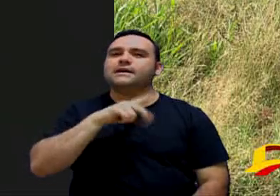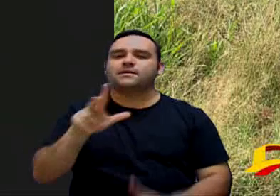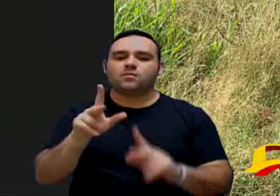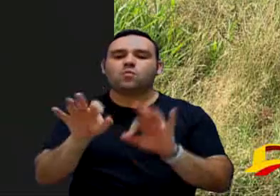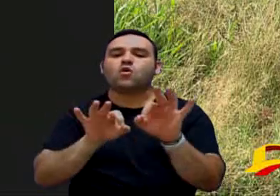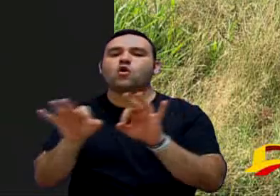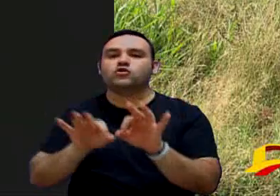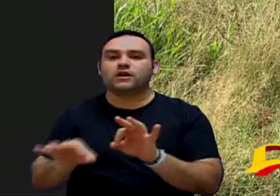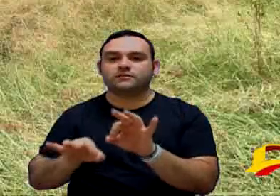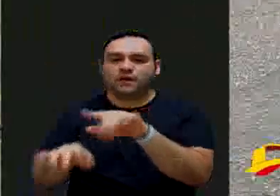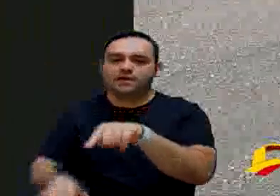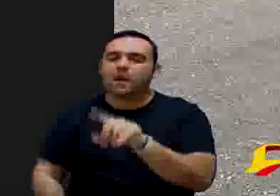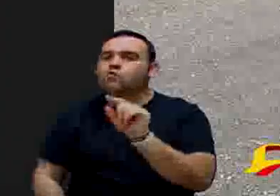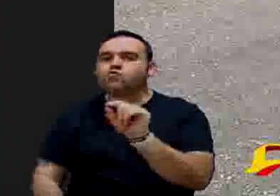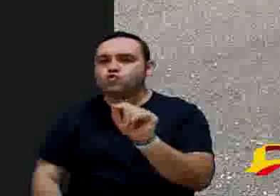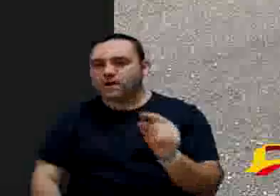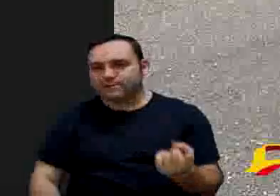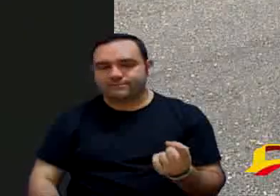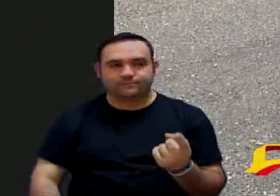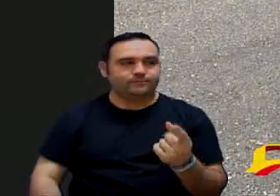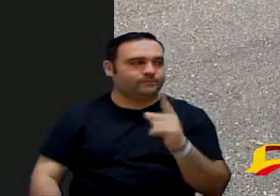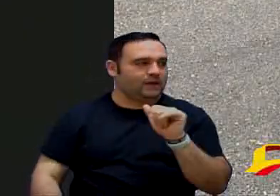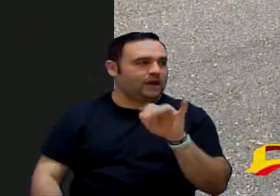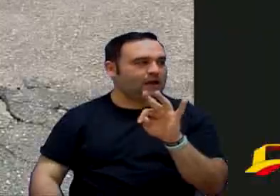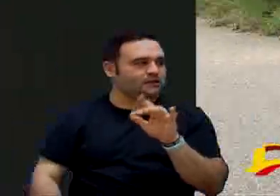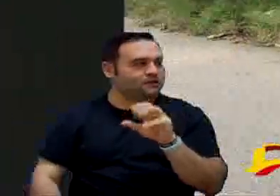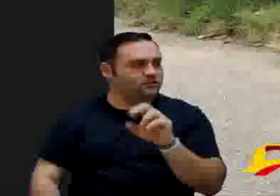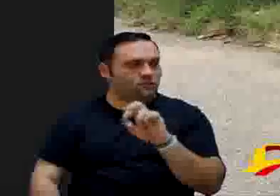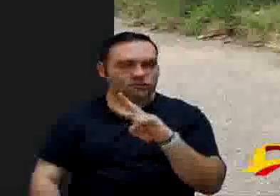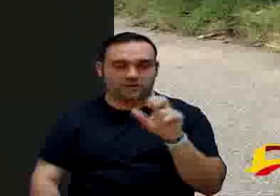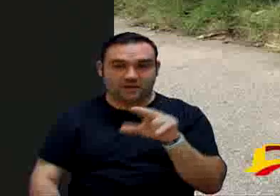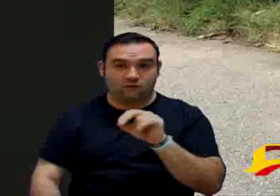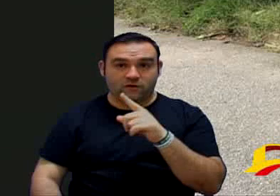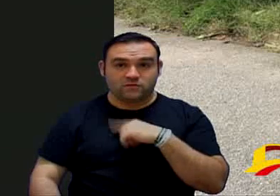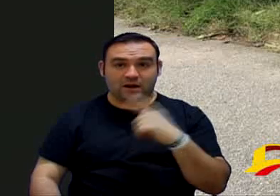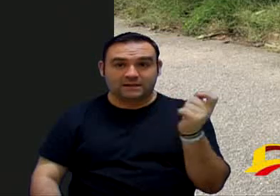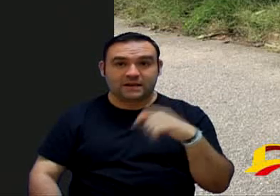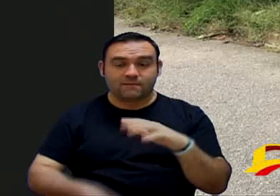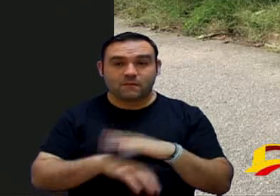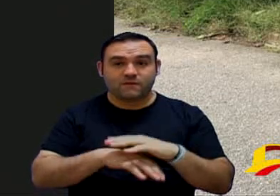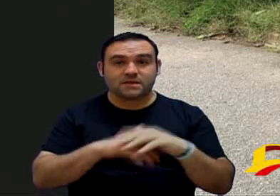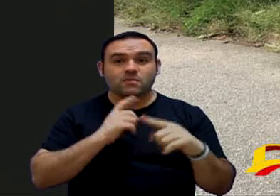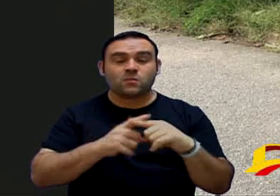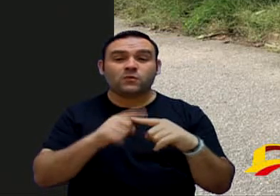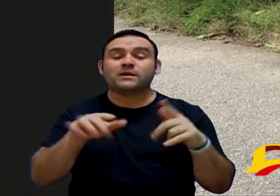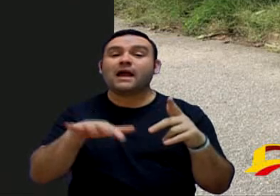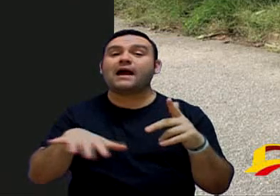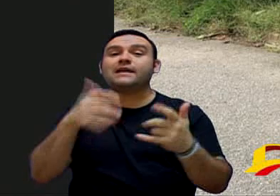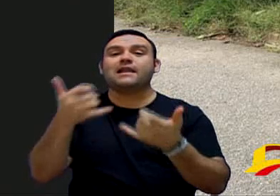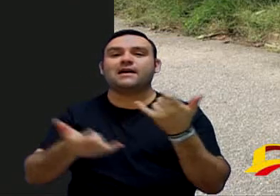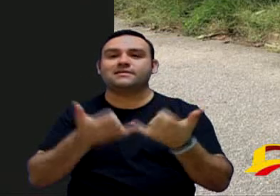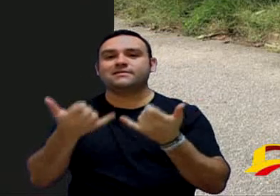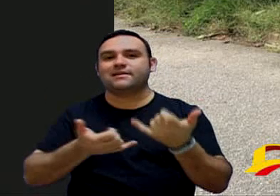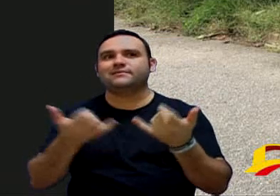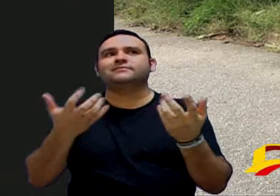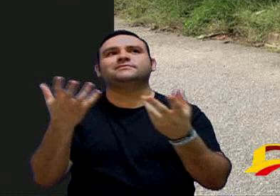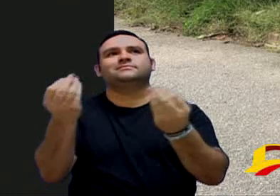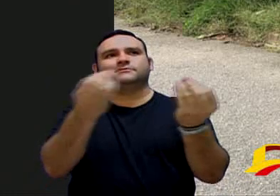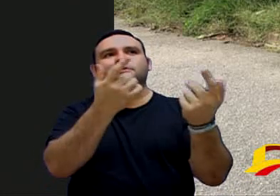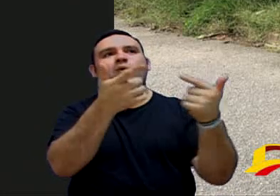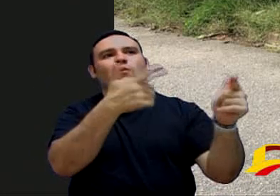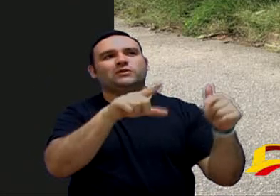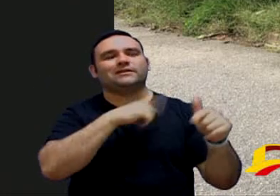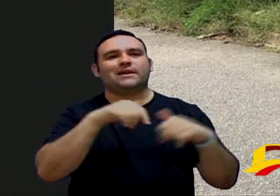projeto importante para essa área né que pode ser feito para que haja uma área de lazer como os tantas outras